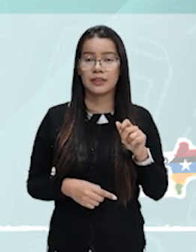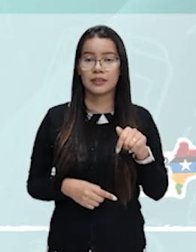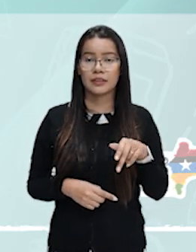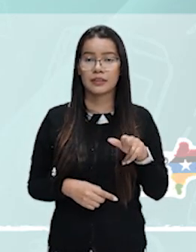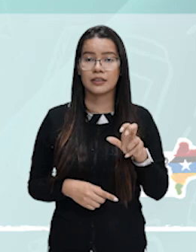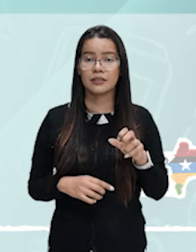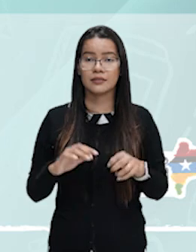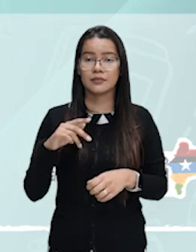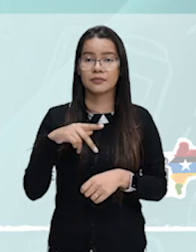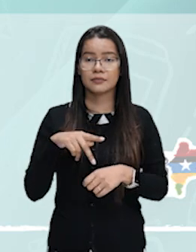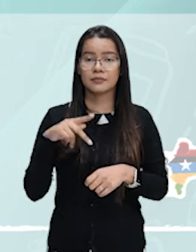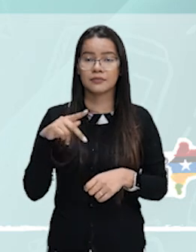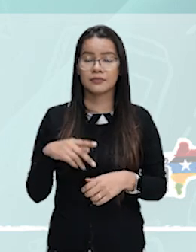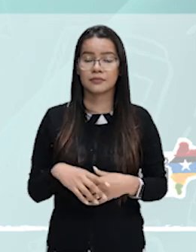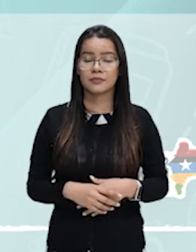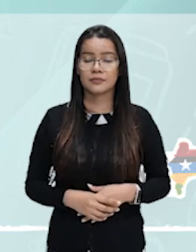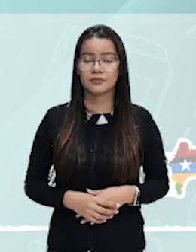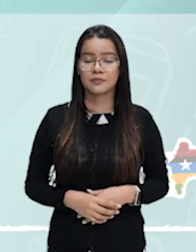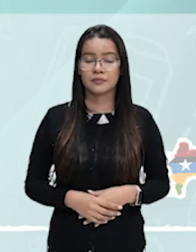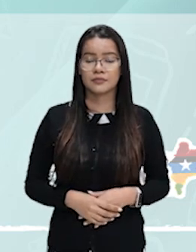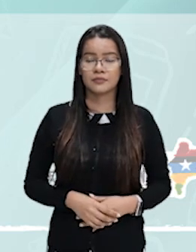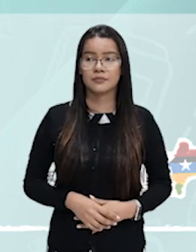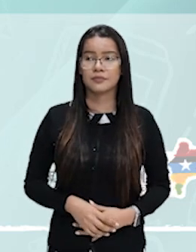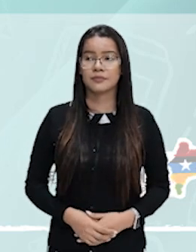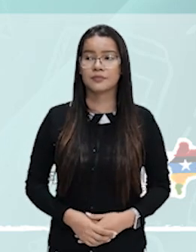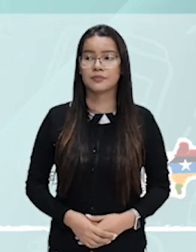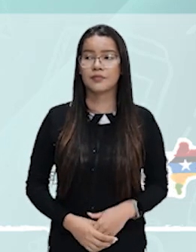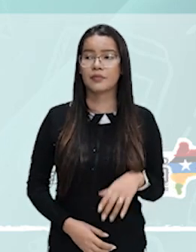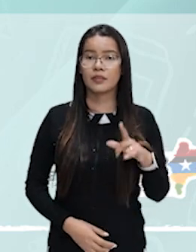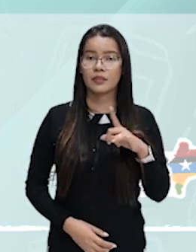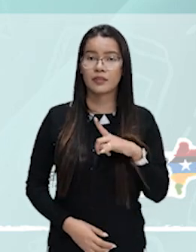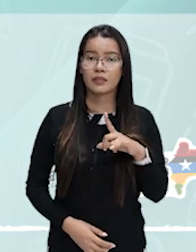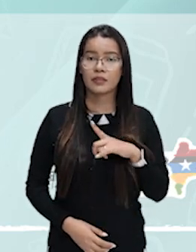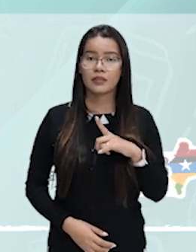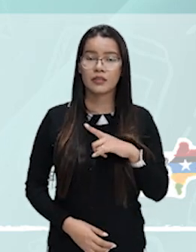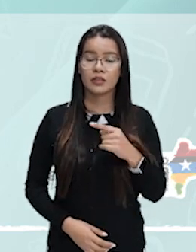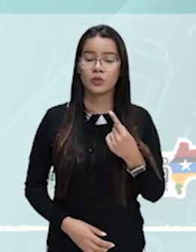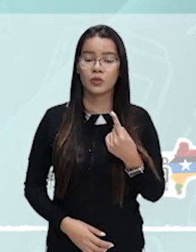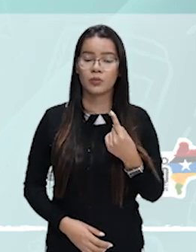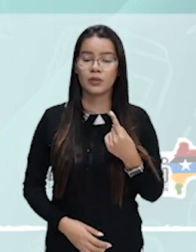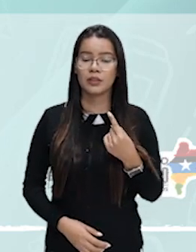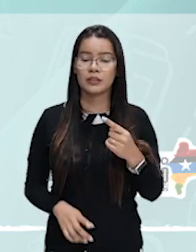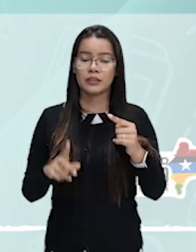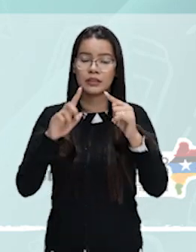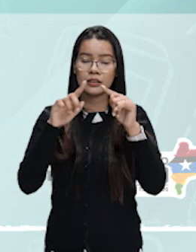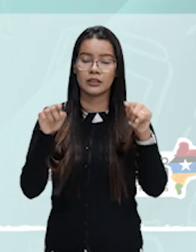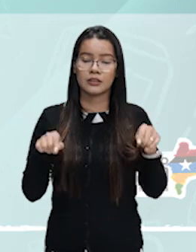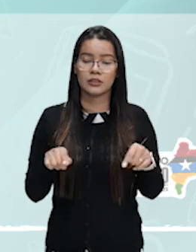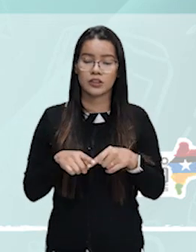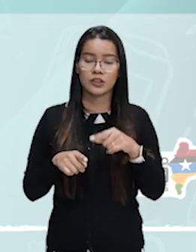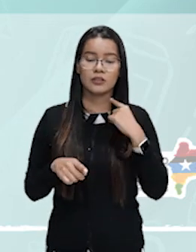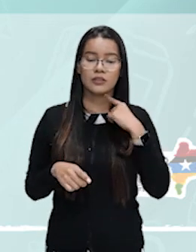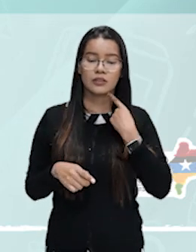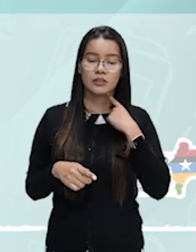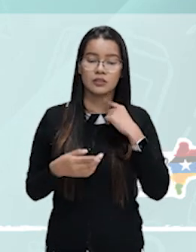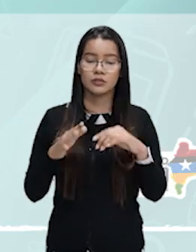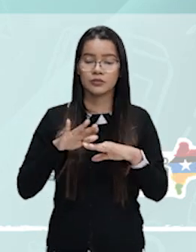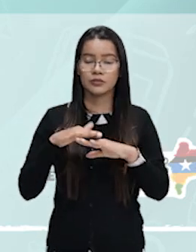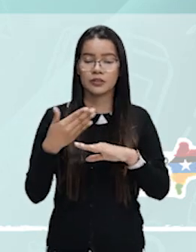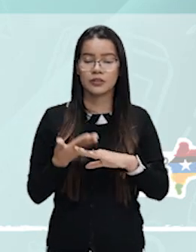was a green garbage bin overturned. Havia uma lata de lixo